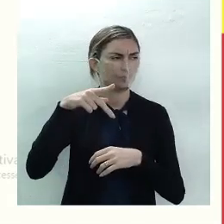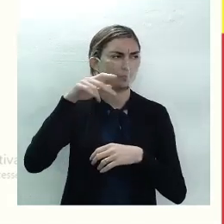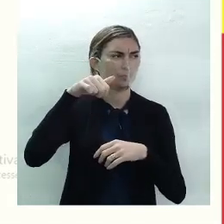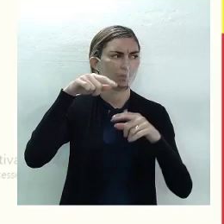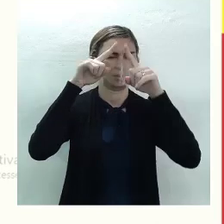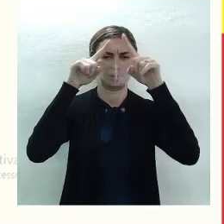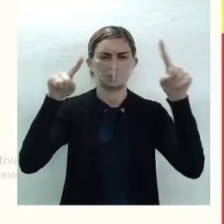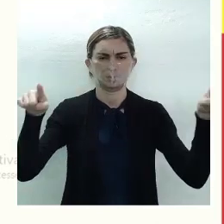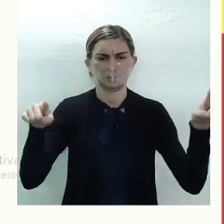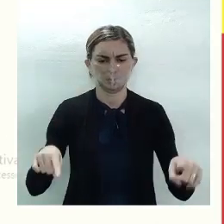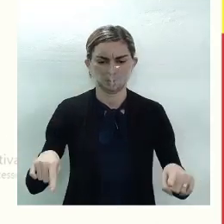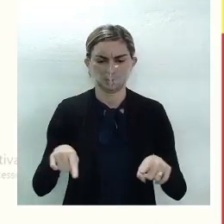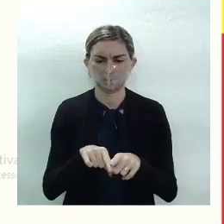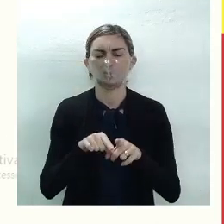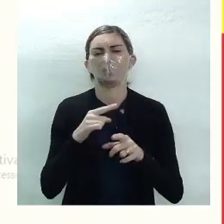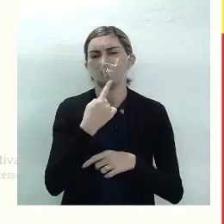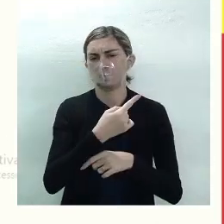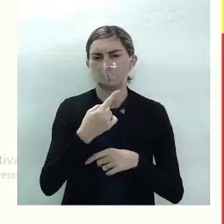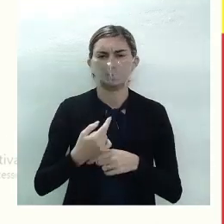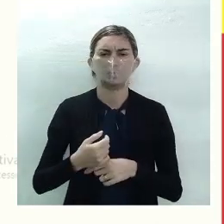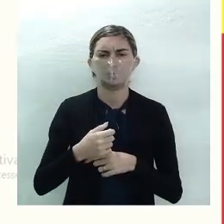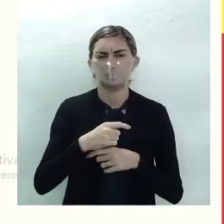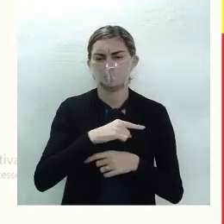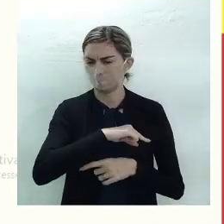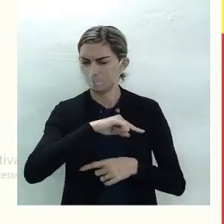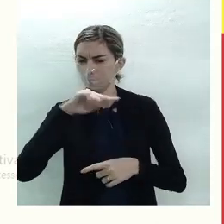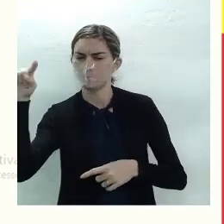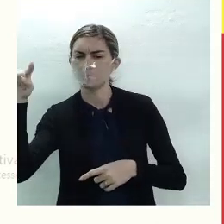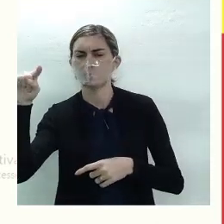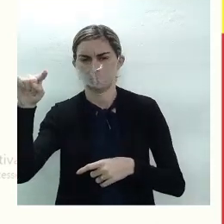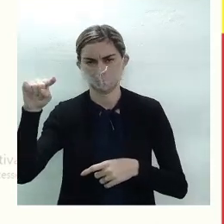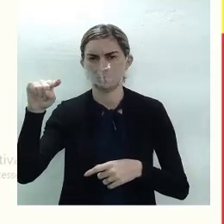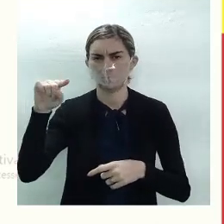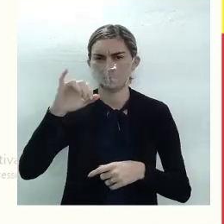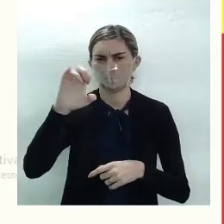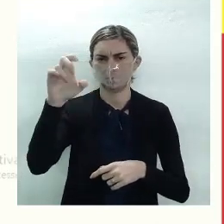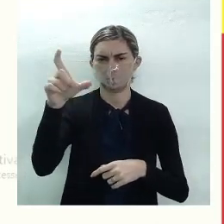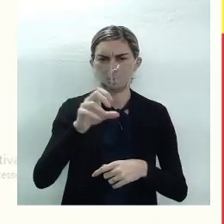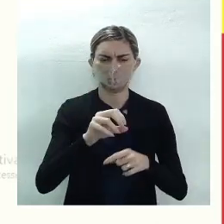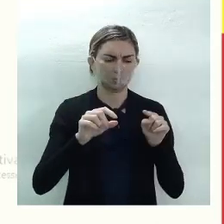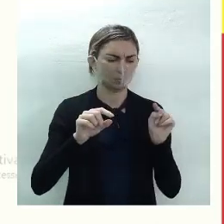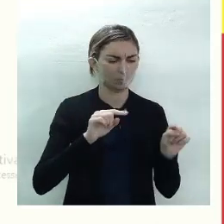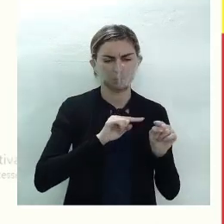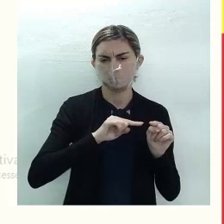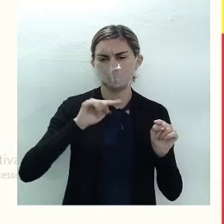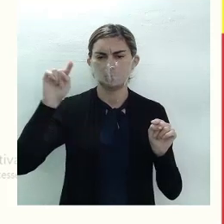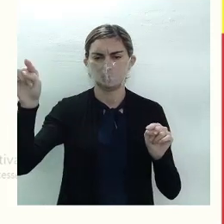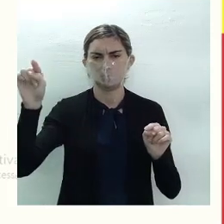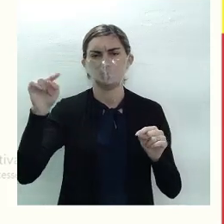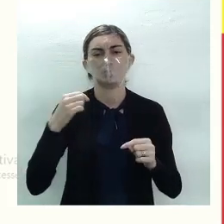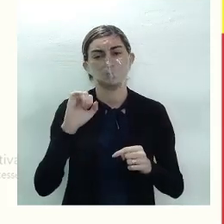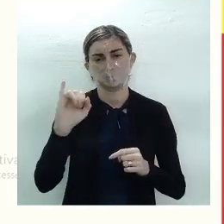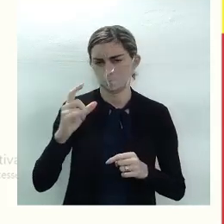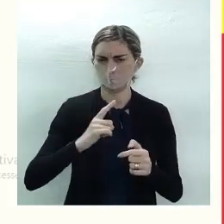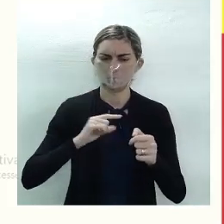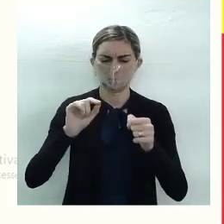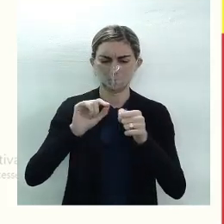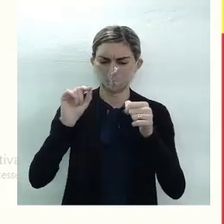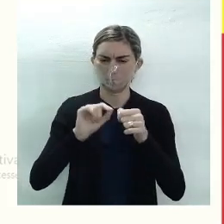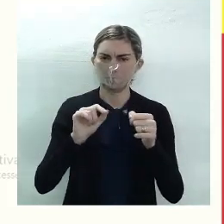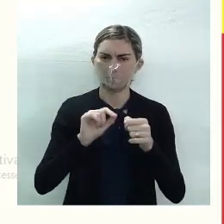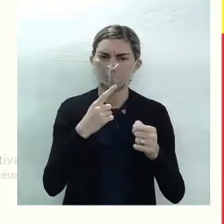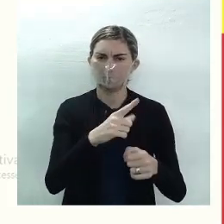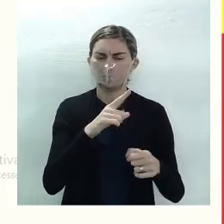Então, ó, veja que nessa reta R é o eixo de simetria. Olha os pontos. Então, ó, se eu fizer a